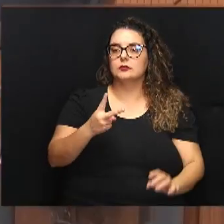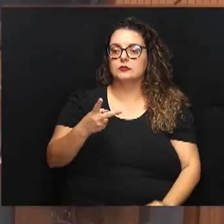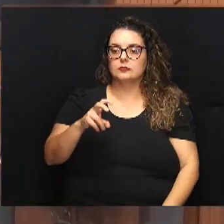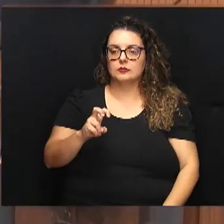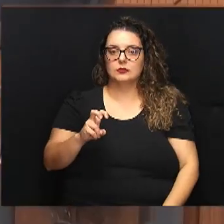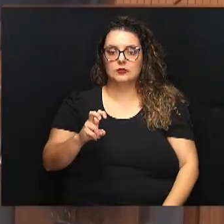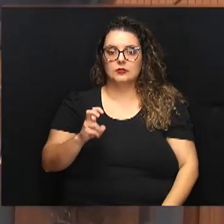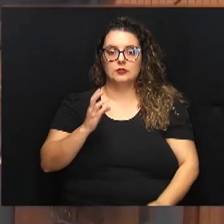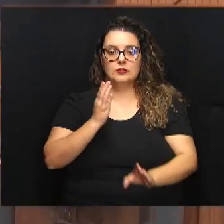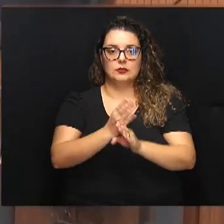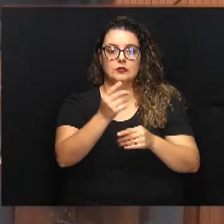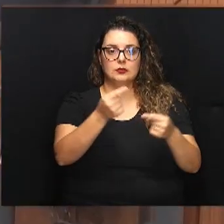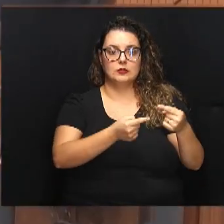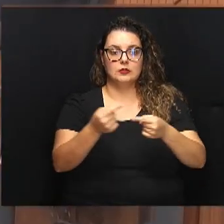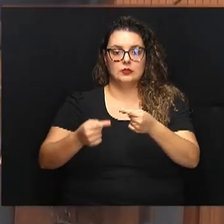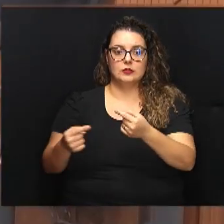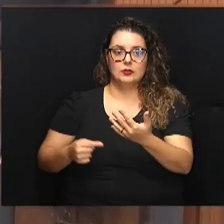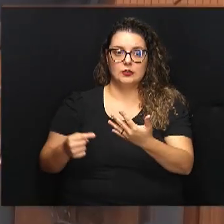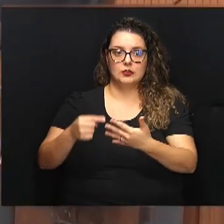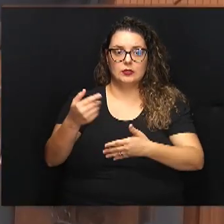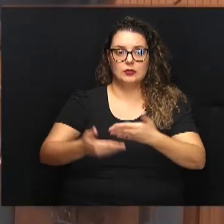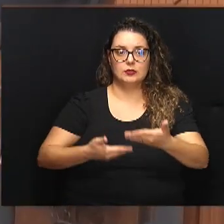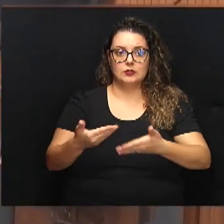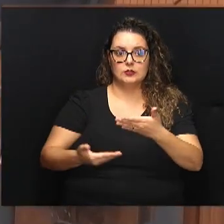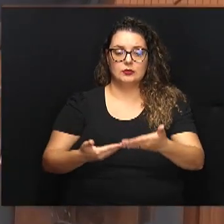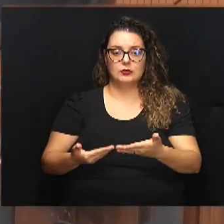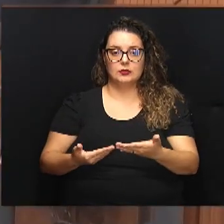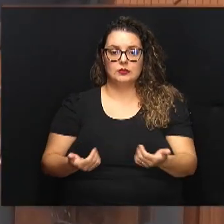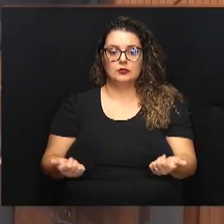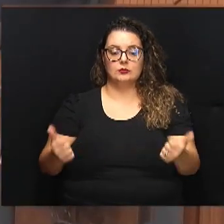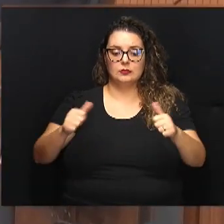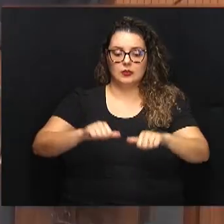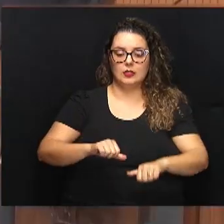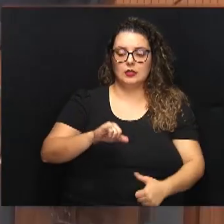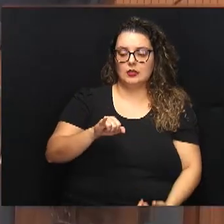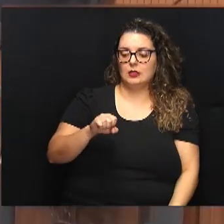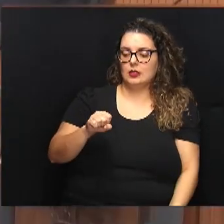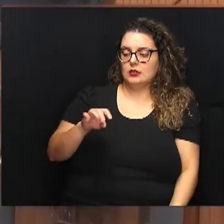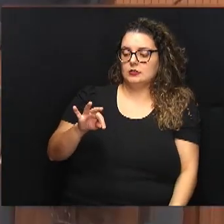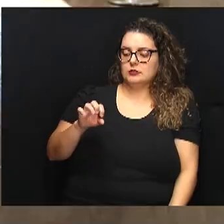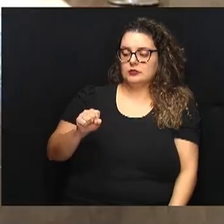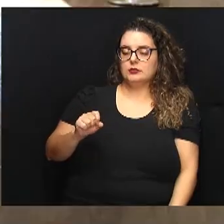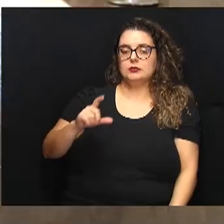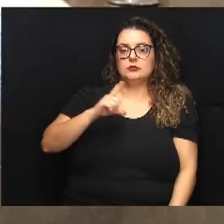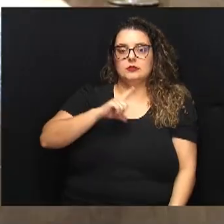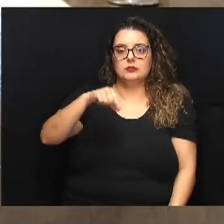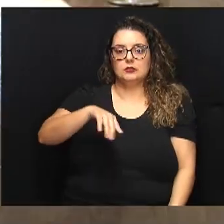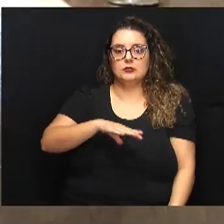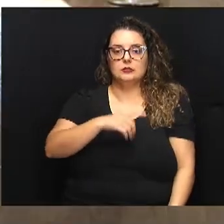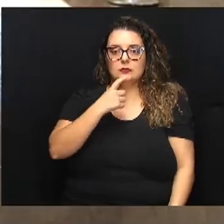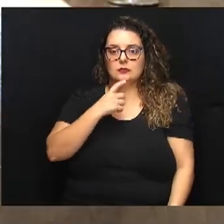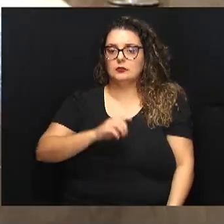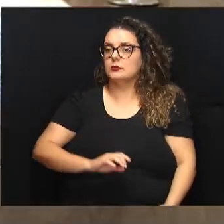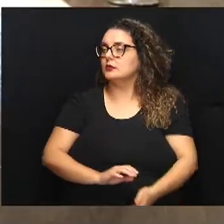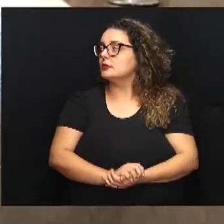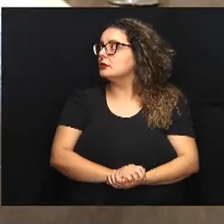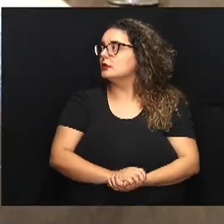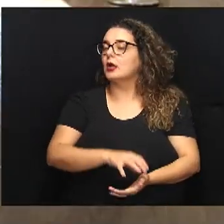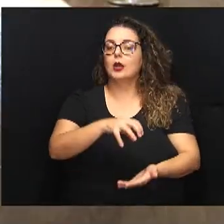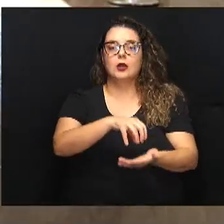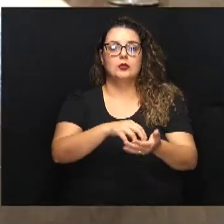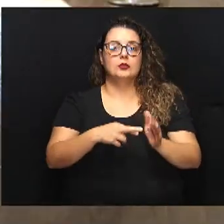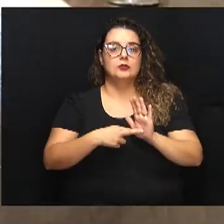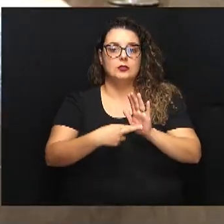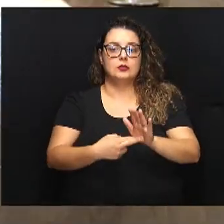encontro foram discutidos sobre os serviços de combate às ISTs que existem no município de Campinas. Falamos bastante do Centro de Referência de